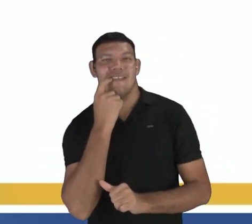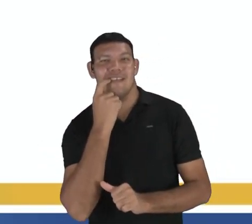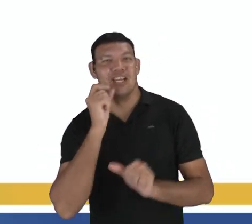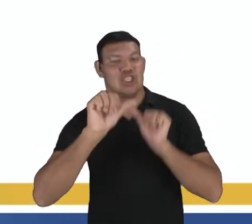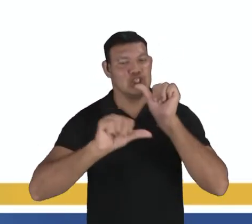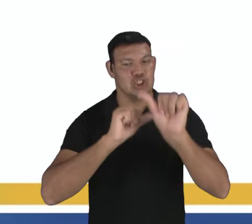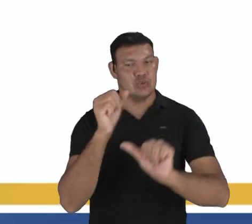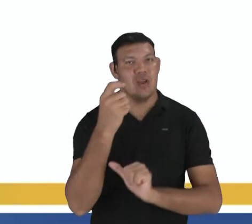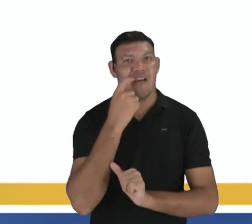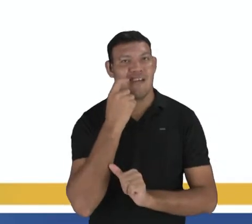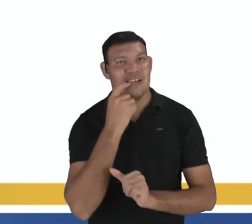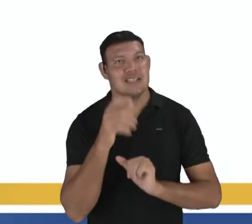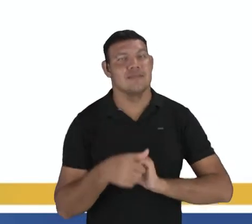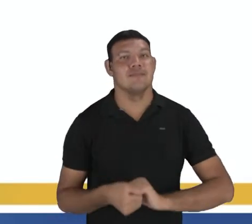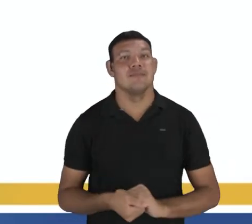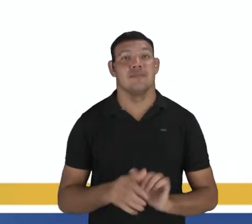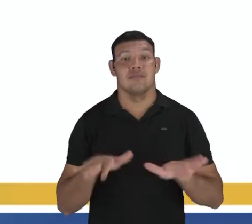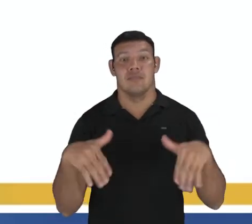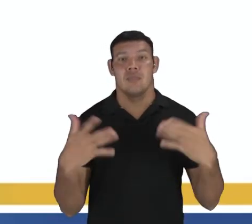povos, então, a justiça,